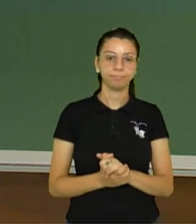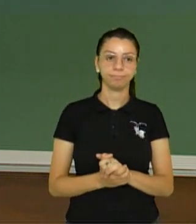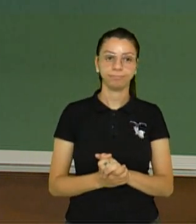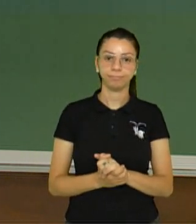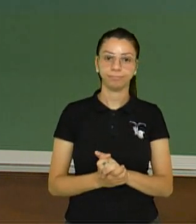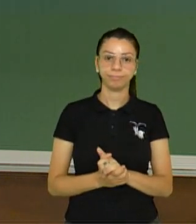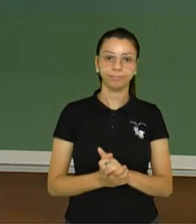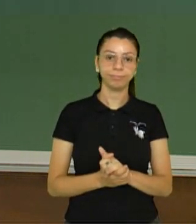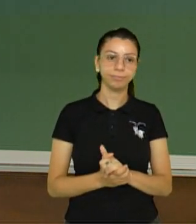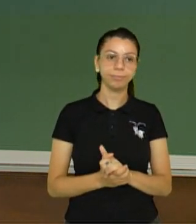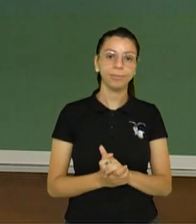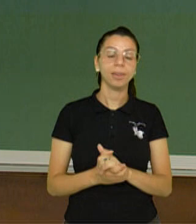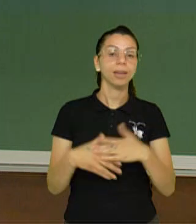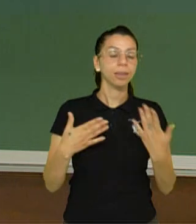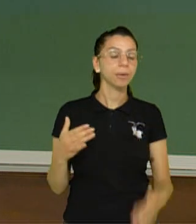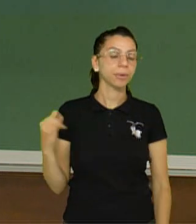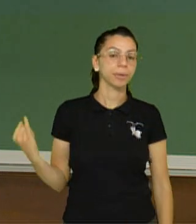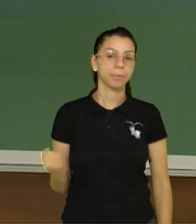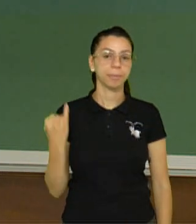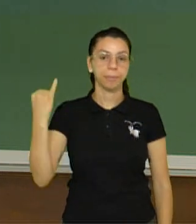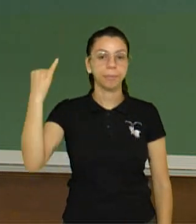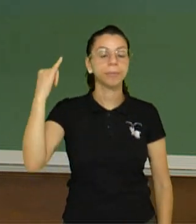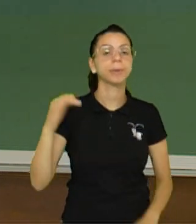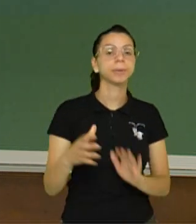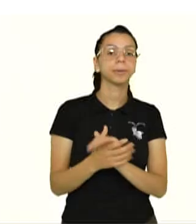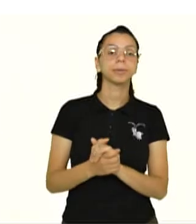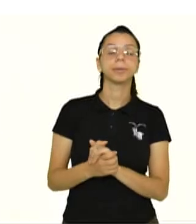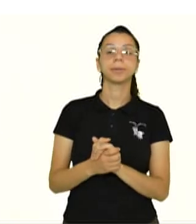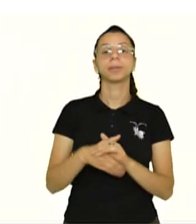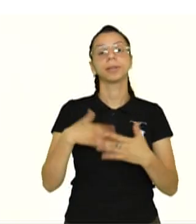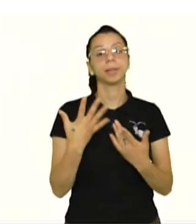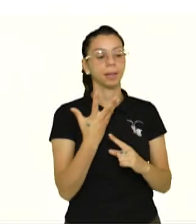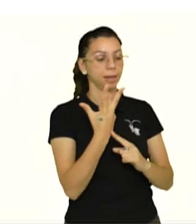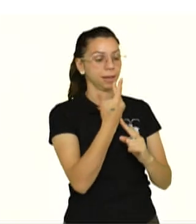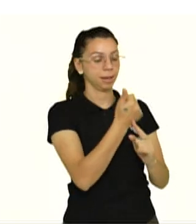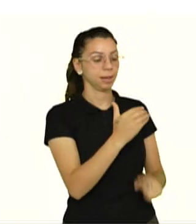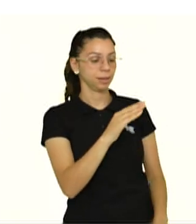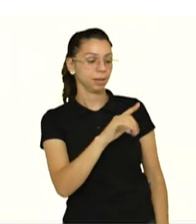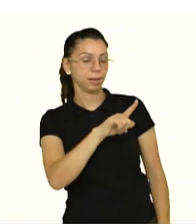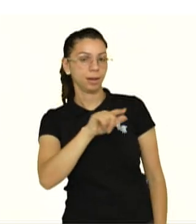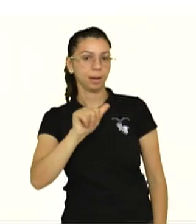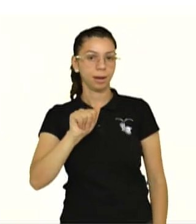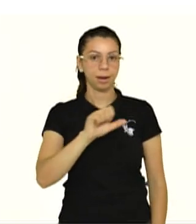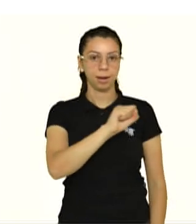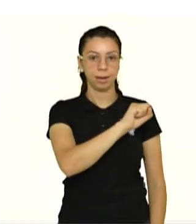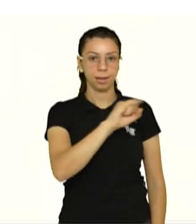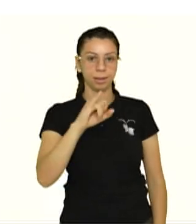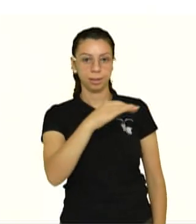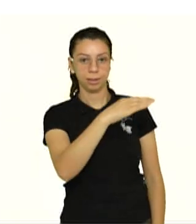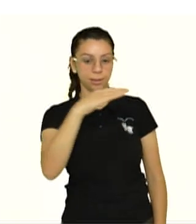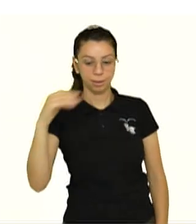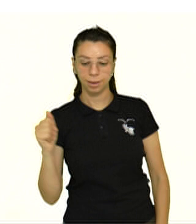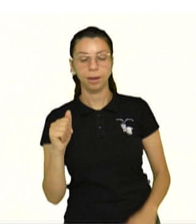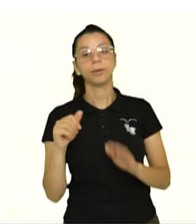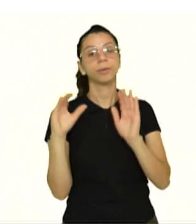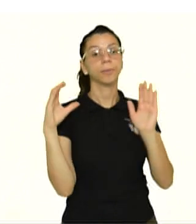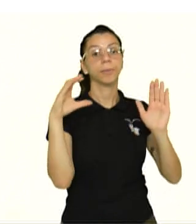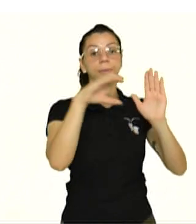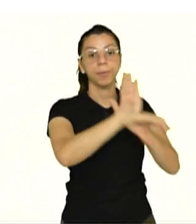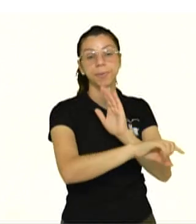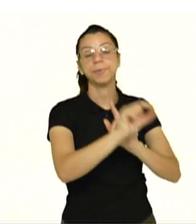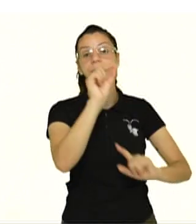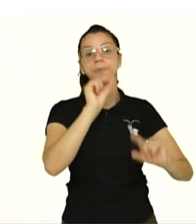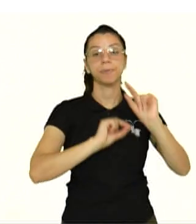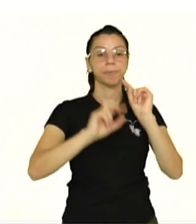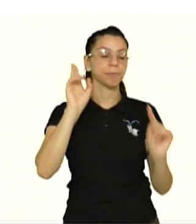Então, aqui nós temos uma importante diferença. O que seria a arte clássica? Esse termo clássico, ele se refere também, se você for